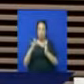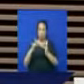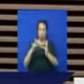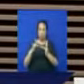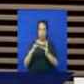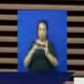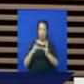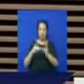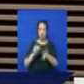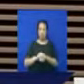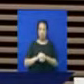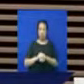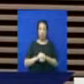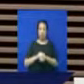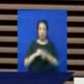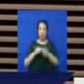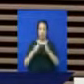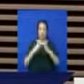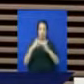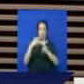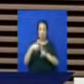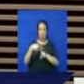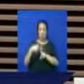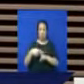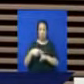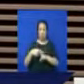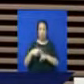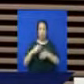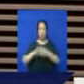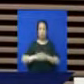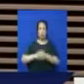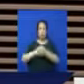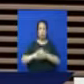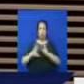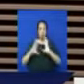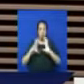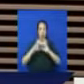cumprimento e cumprimento todos os homens aqui, membros da Igreja.